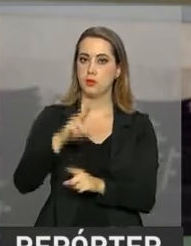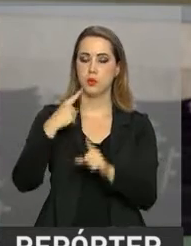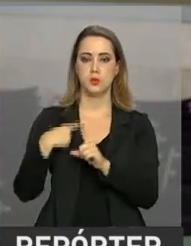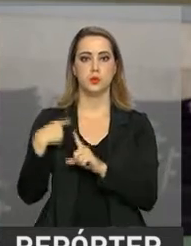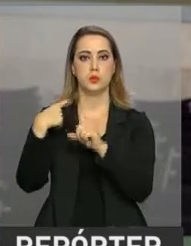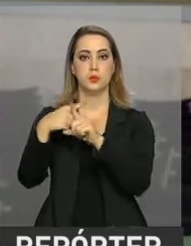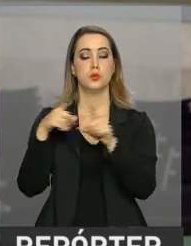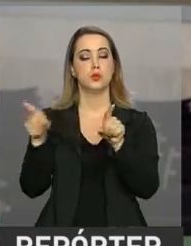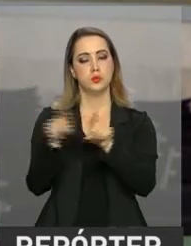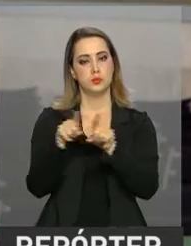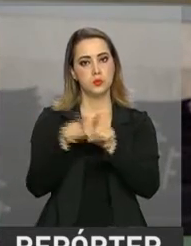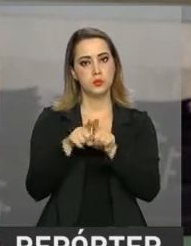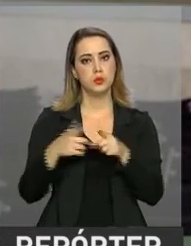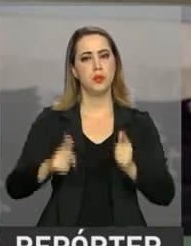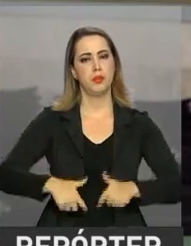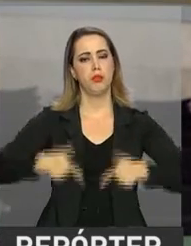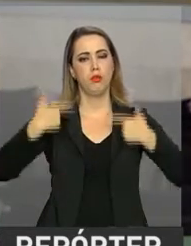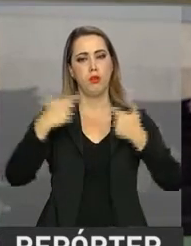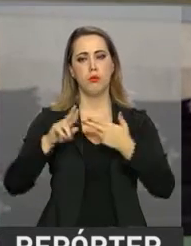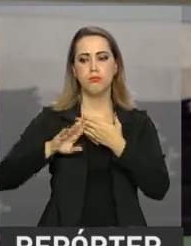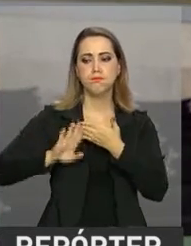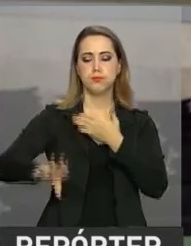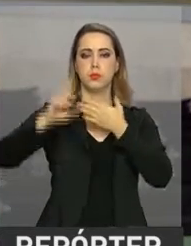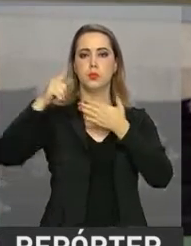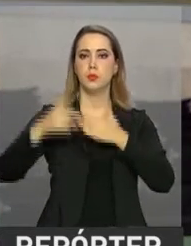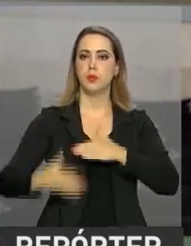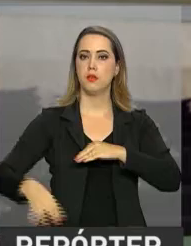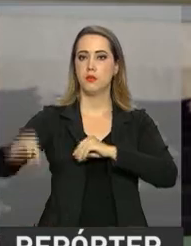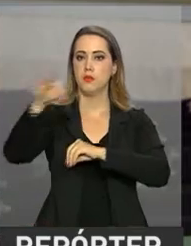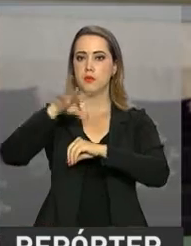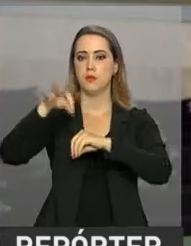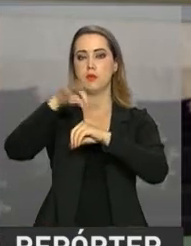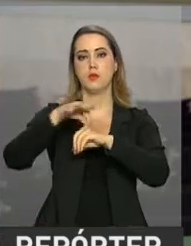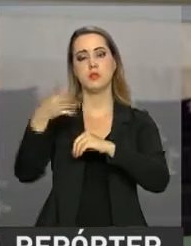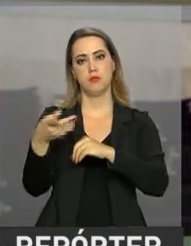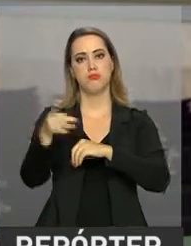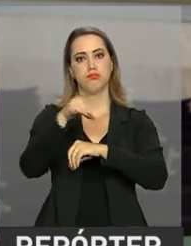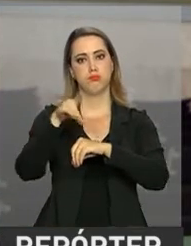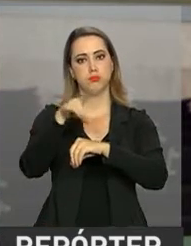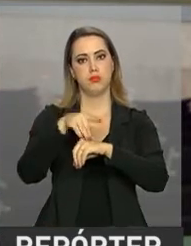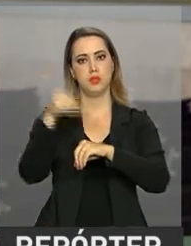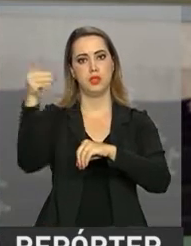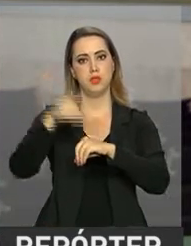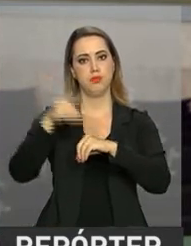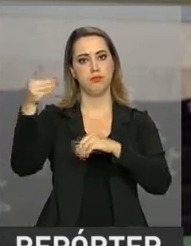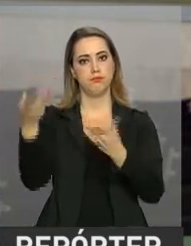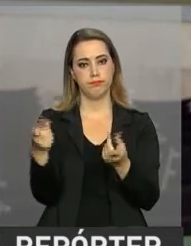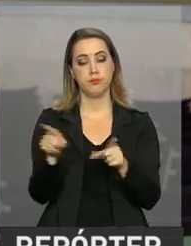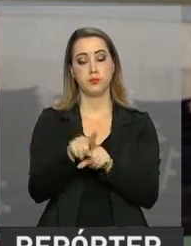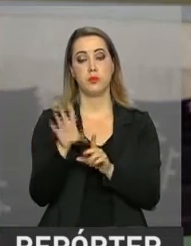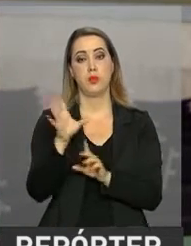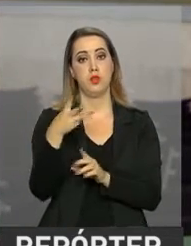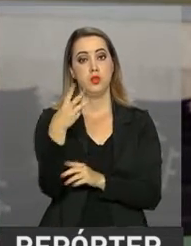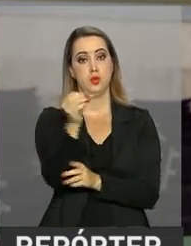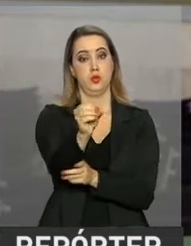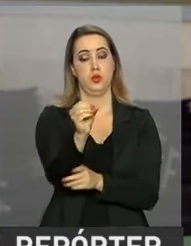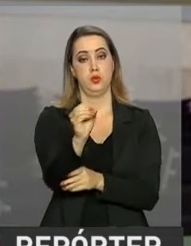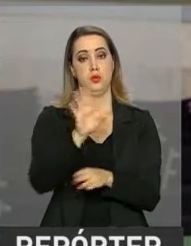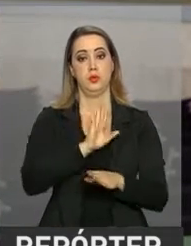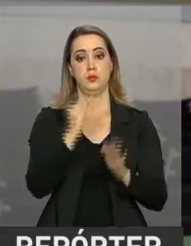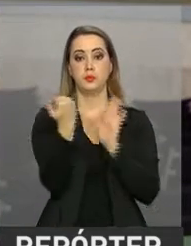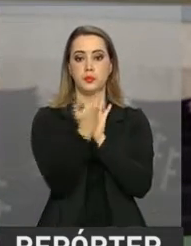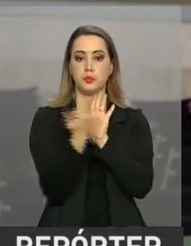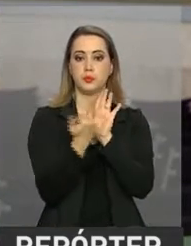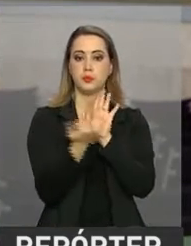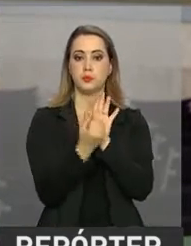dengue e a chikungunya. Desde 2008, o BNDES já apoiou 30 projetos de pesquisa e desenvolvimento de medicamentos e